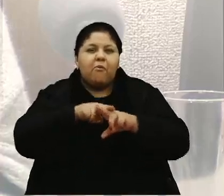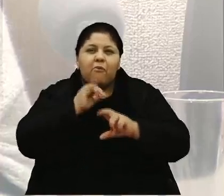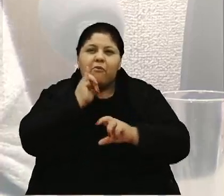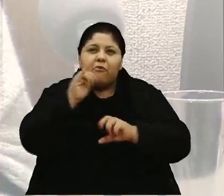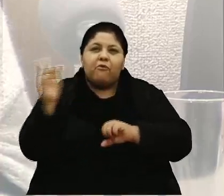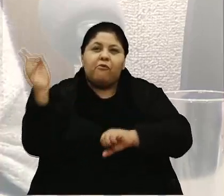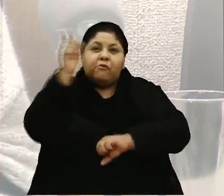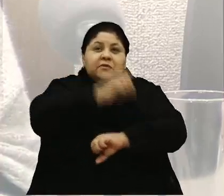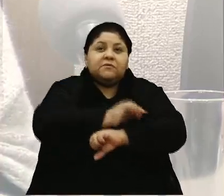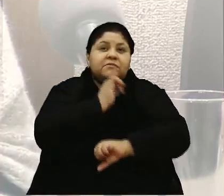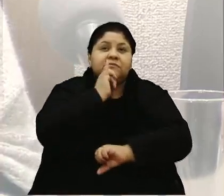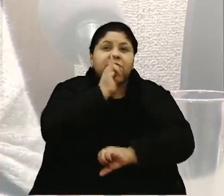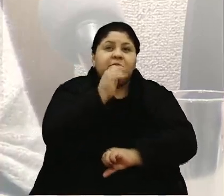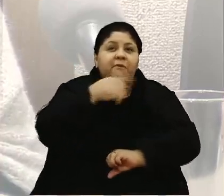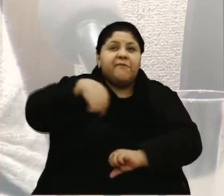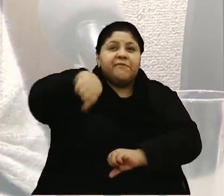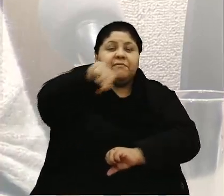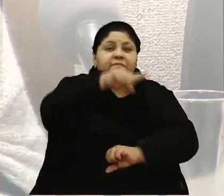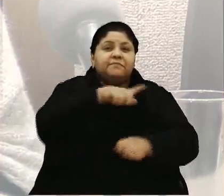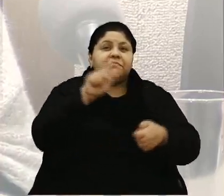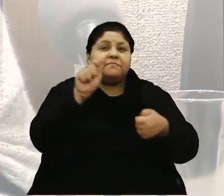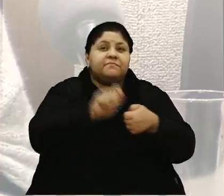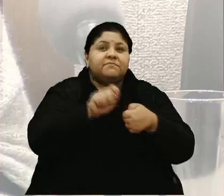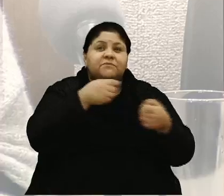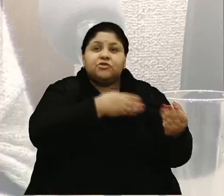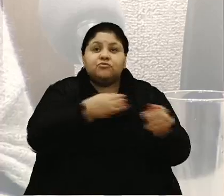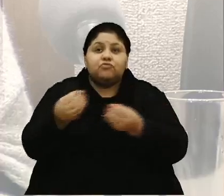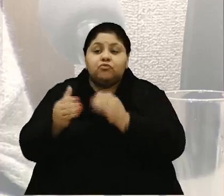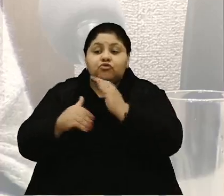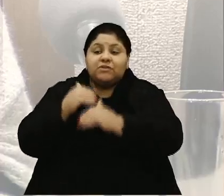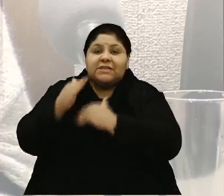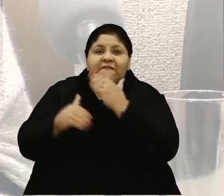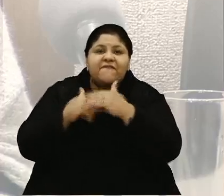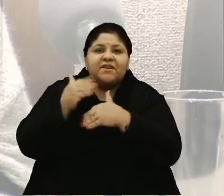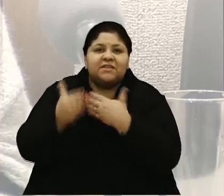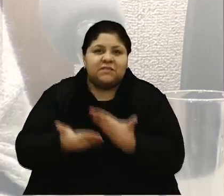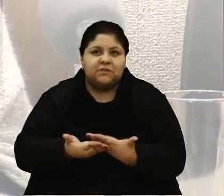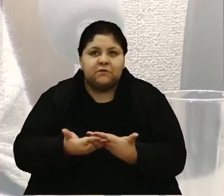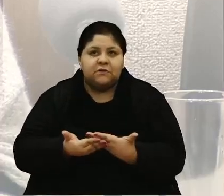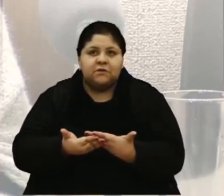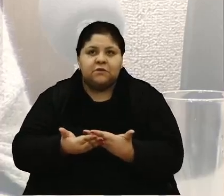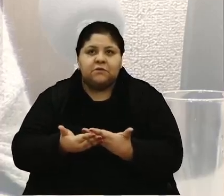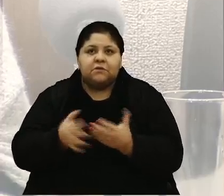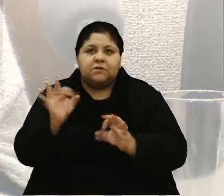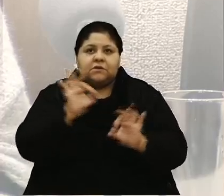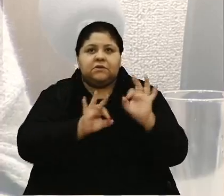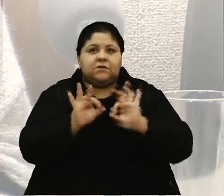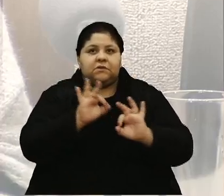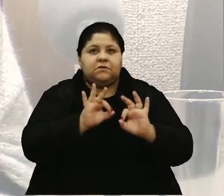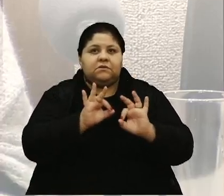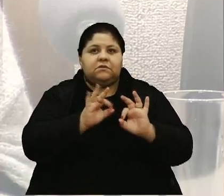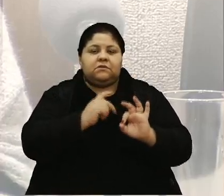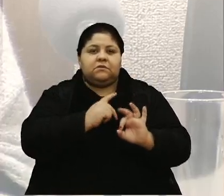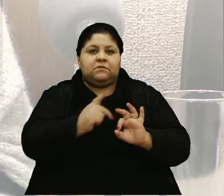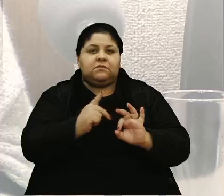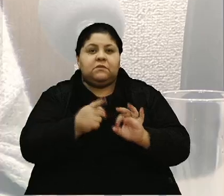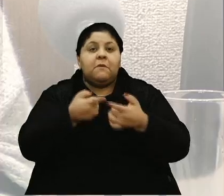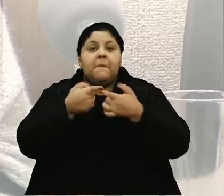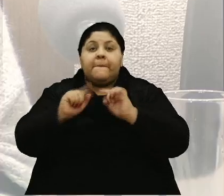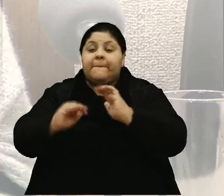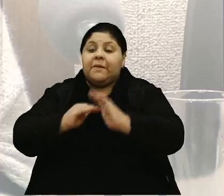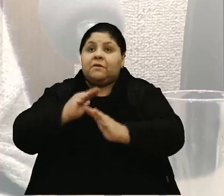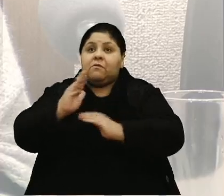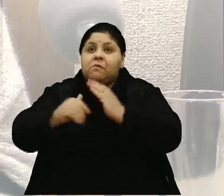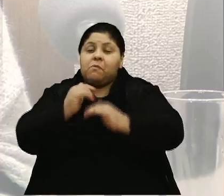senhor falou, nós tivemos muitos avanços. Questão de ordem, senhora presidente. Mas os avanços que o